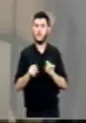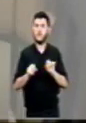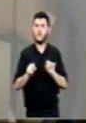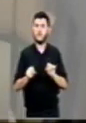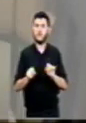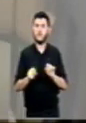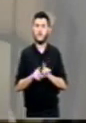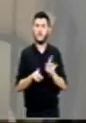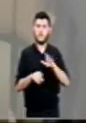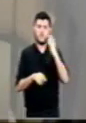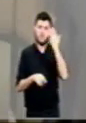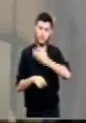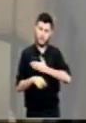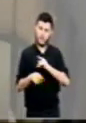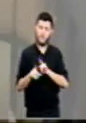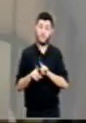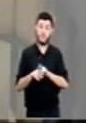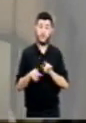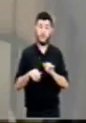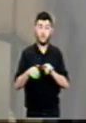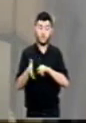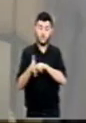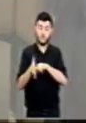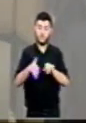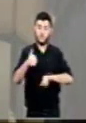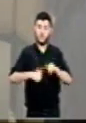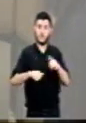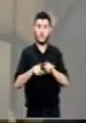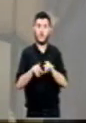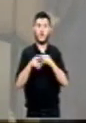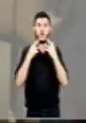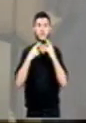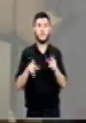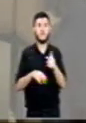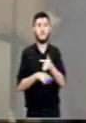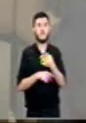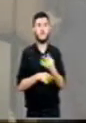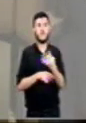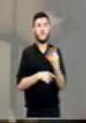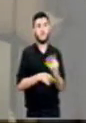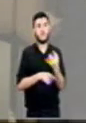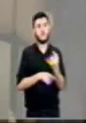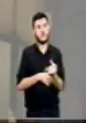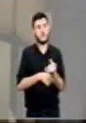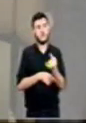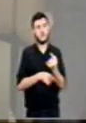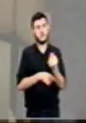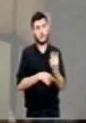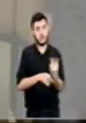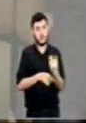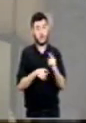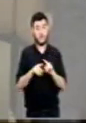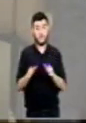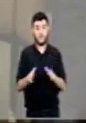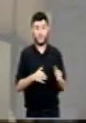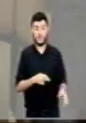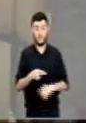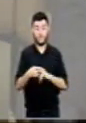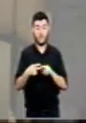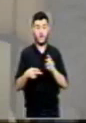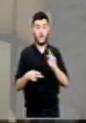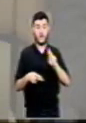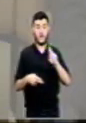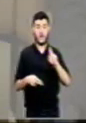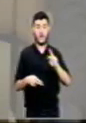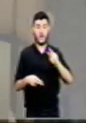prova, na reclamação 24.473. E no RHC 135.683, de igual